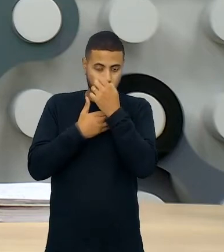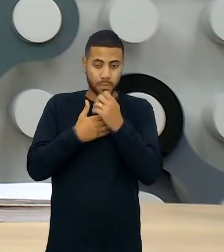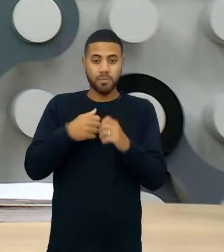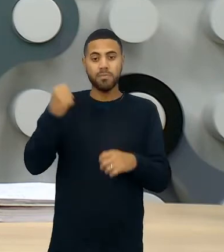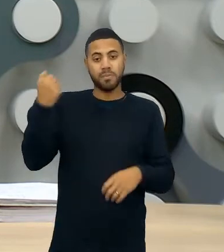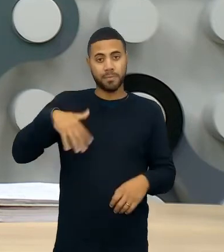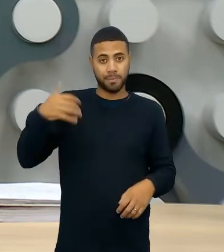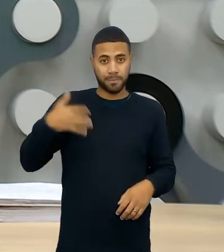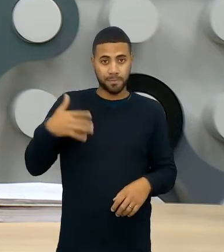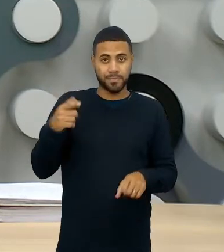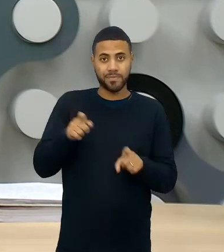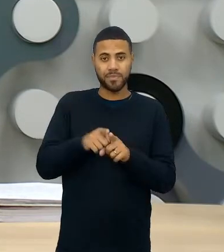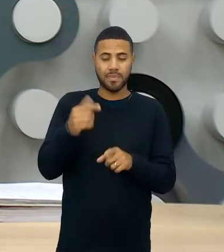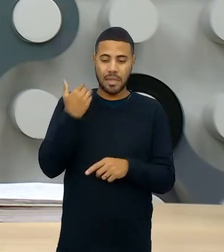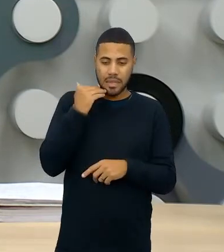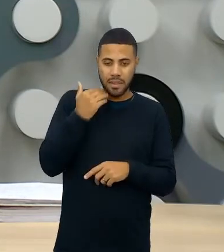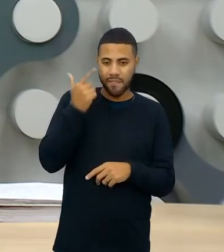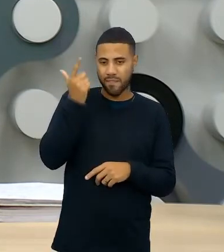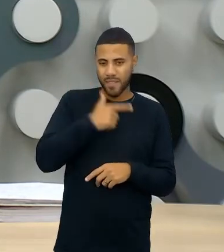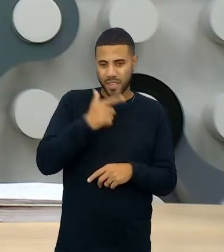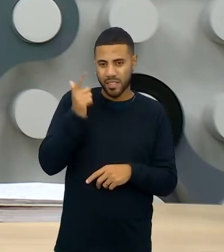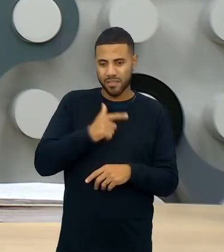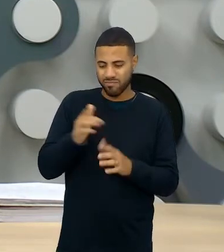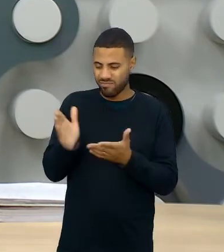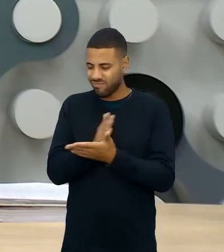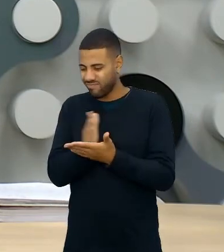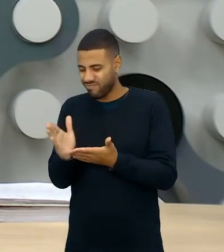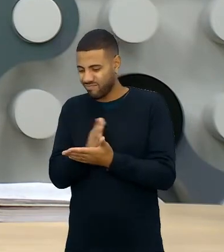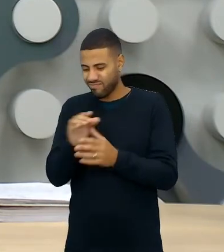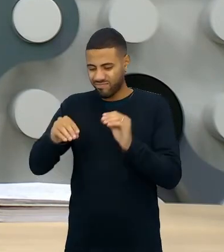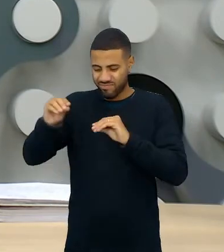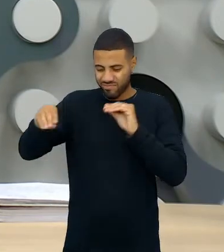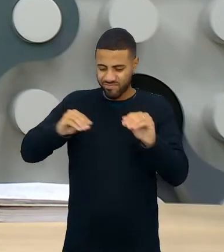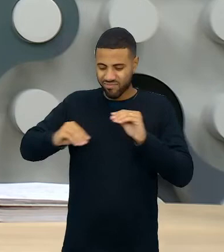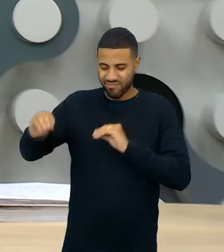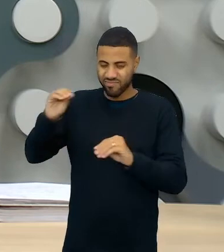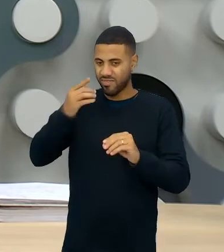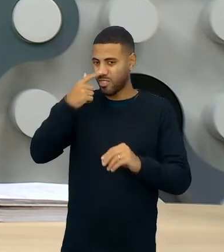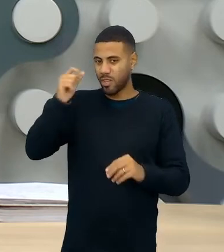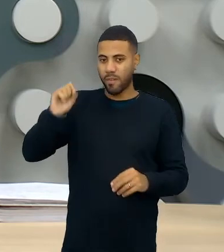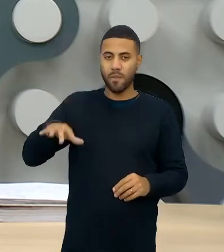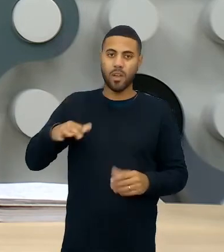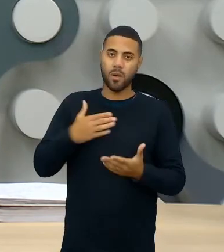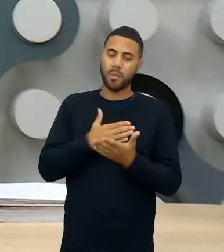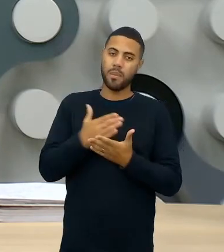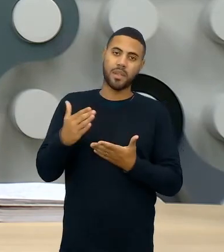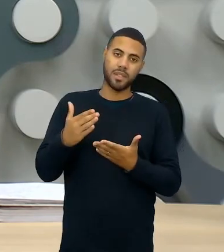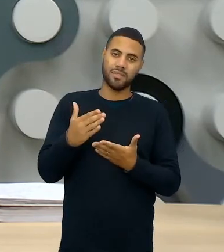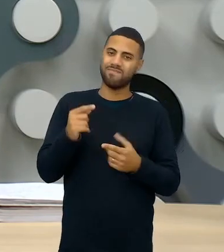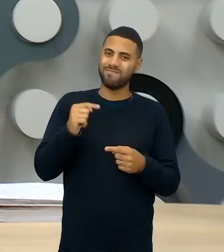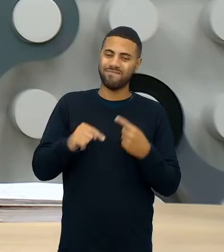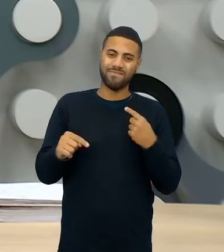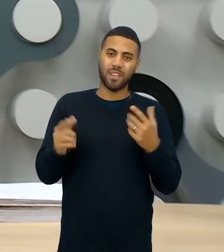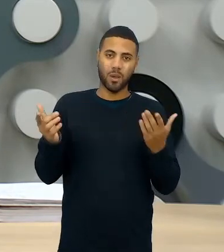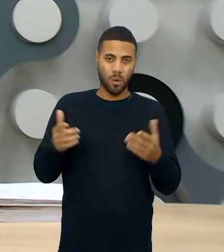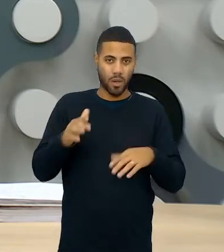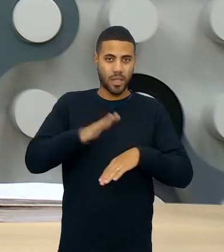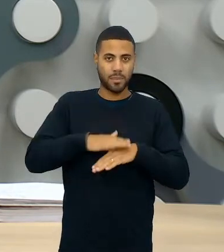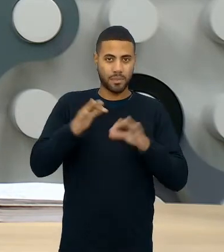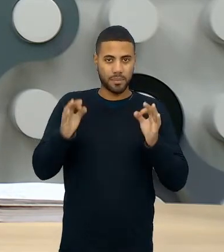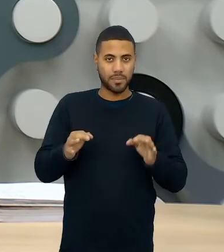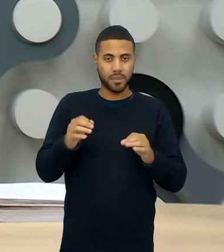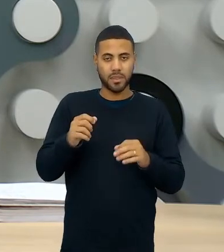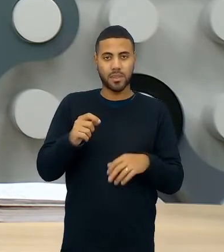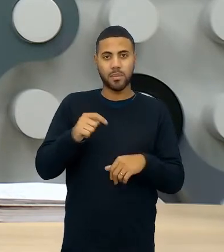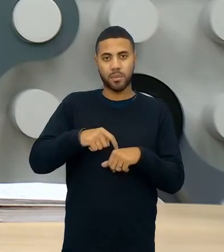pode estar todo machucado, feio. Você vai fazer o quê? Rejeitar parte desse morango. Né? Então você vai lá, compra frutas da estação. Sempre